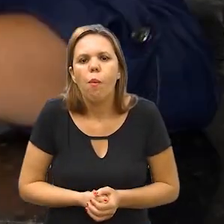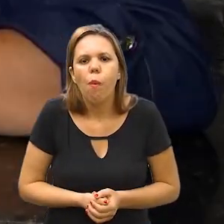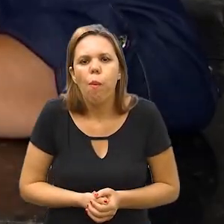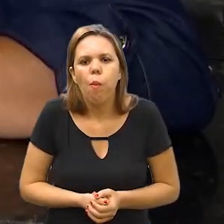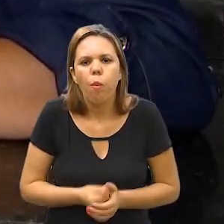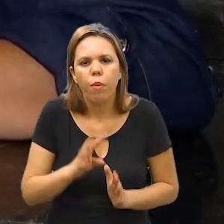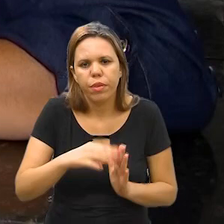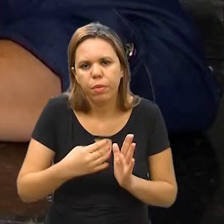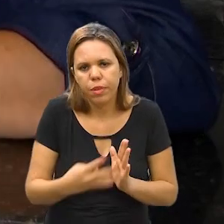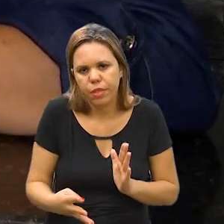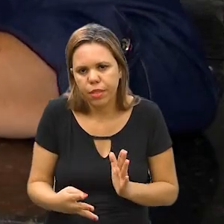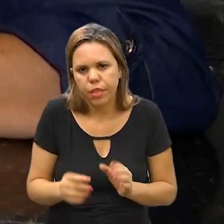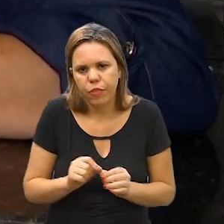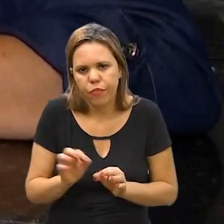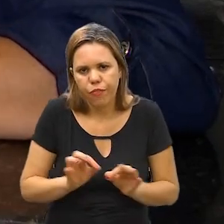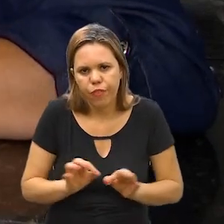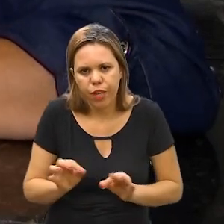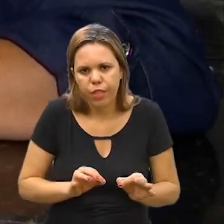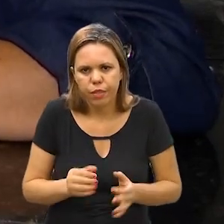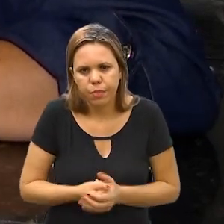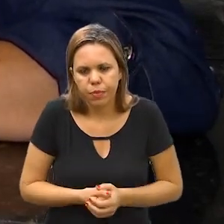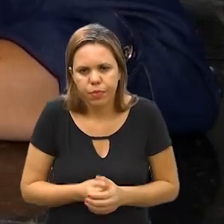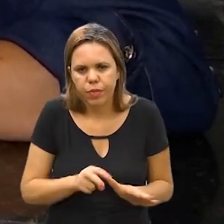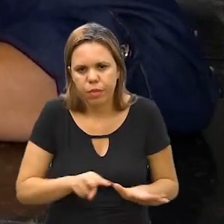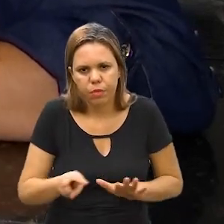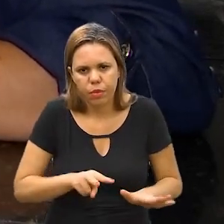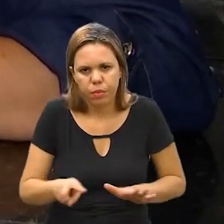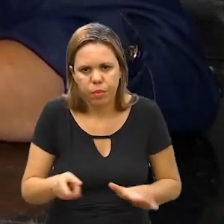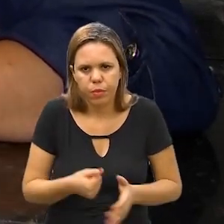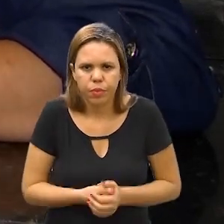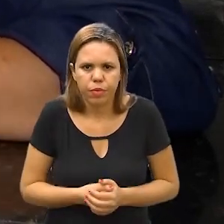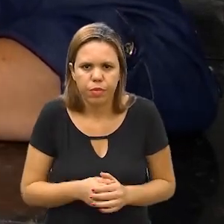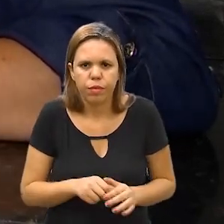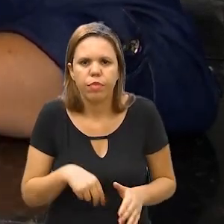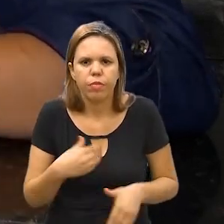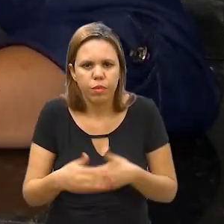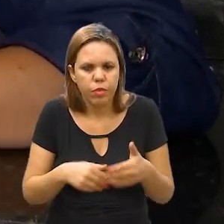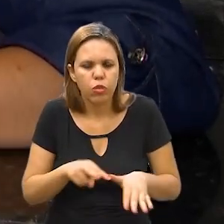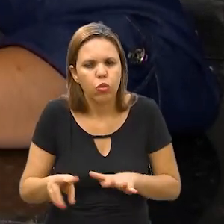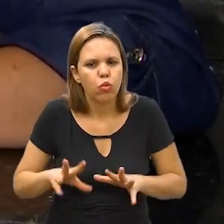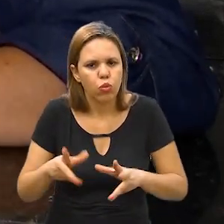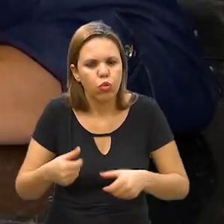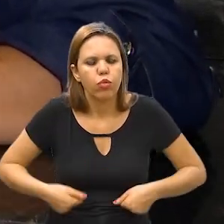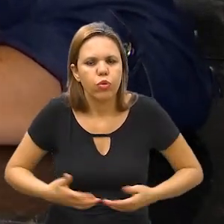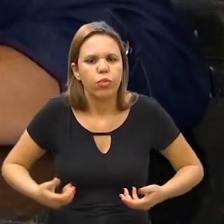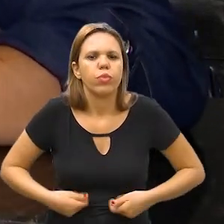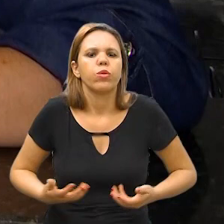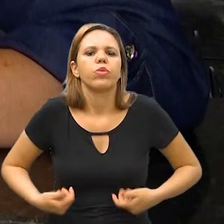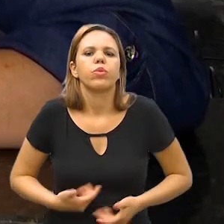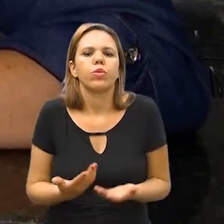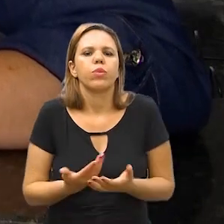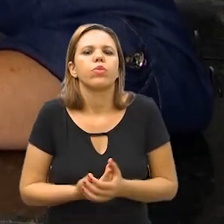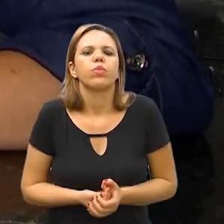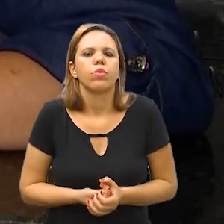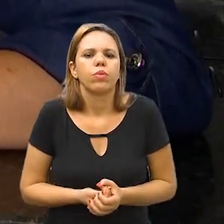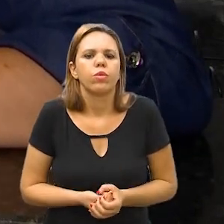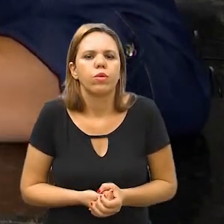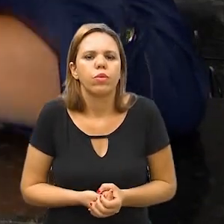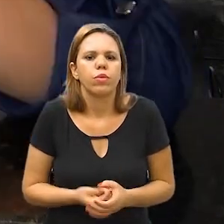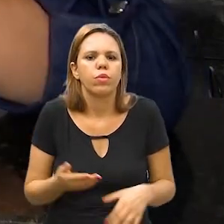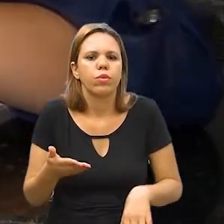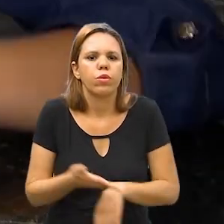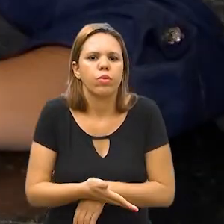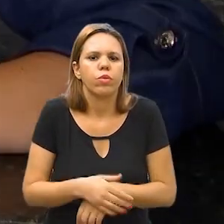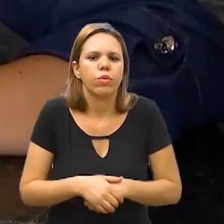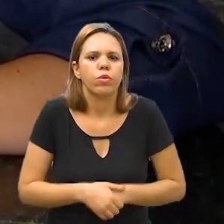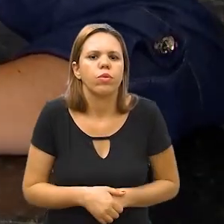uma planilha que eu faço, é uma planilha semanal, então toda semana eu pego tudo que eu gastei, coloco todas as entradas